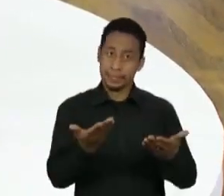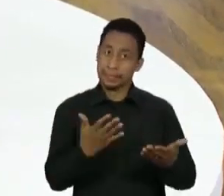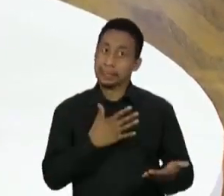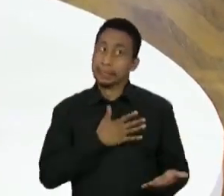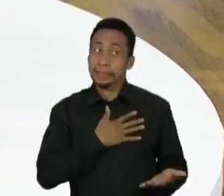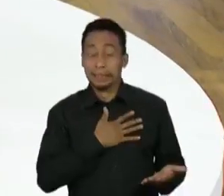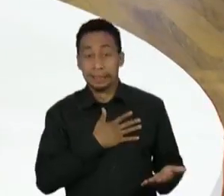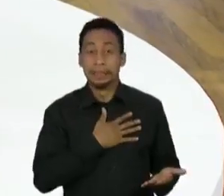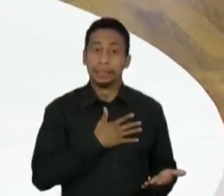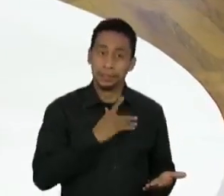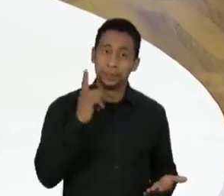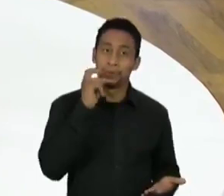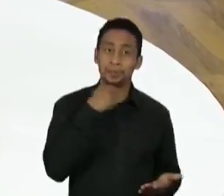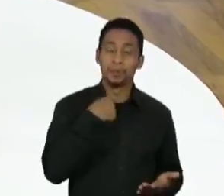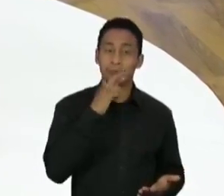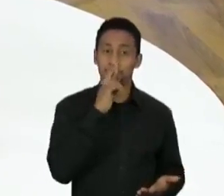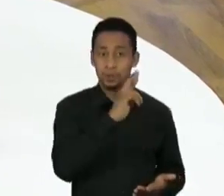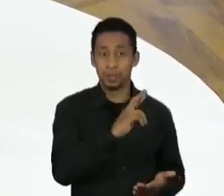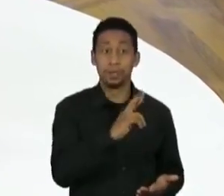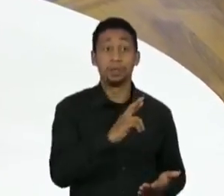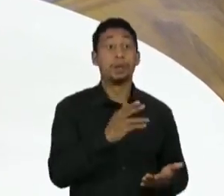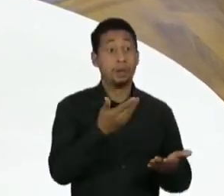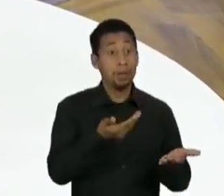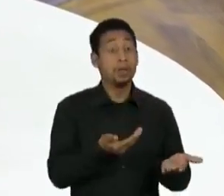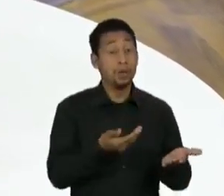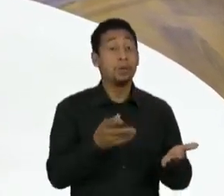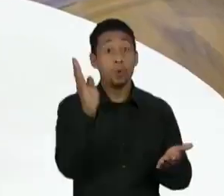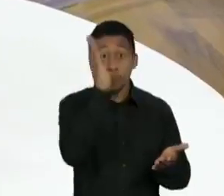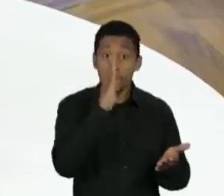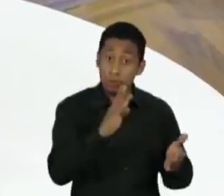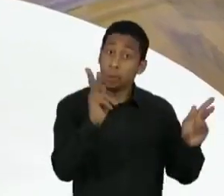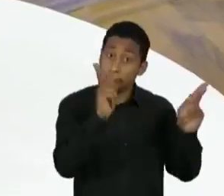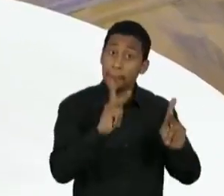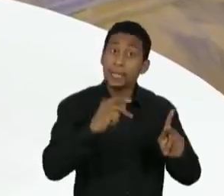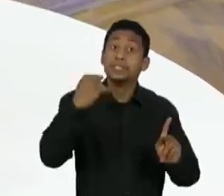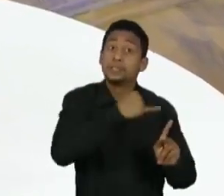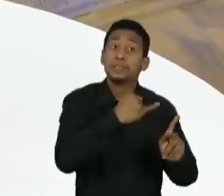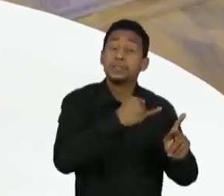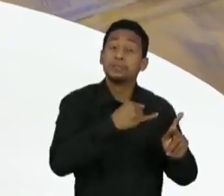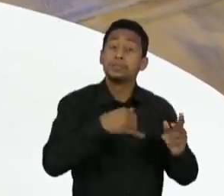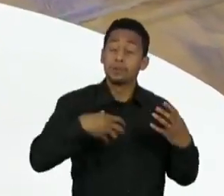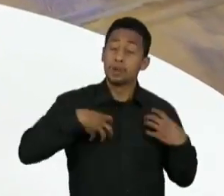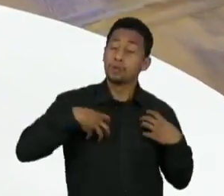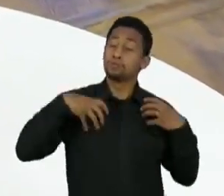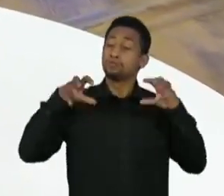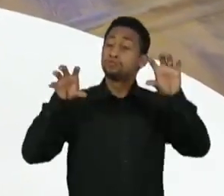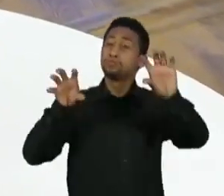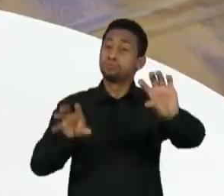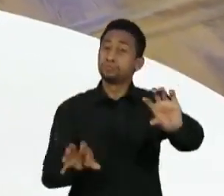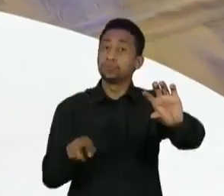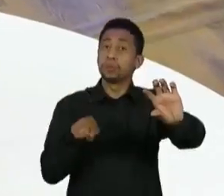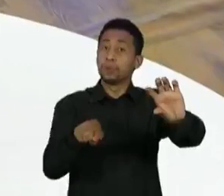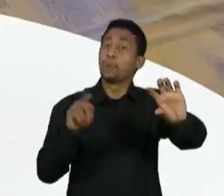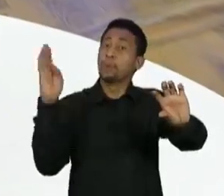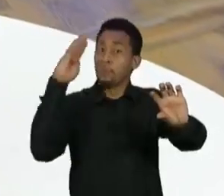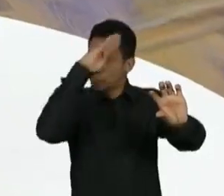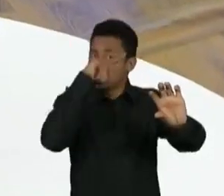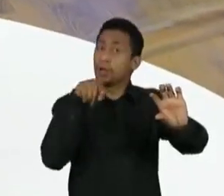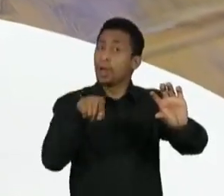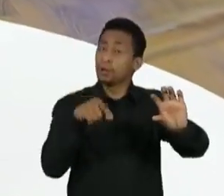para a minha resposta, né? Eu entreguei um país pacificado. Sabe por quê? Porque você se recorda que houve uma